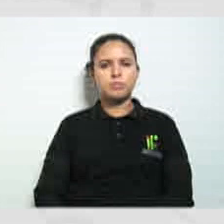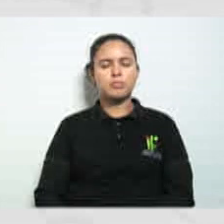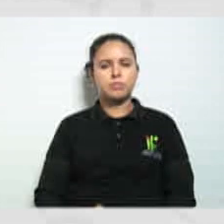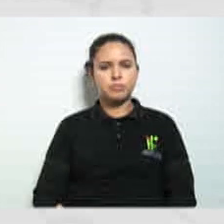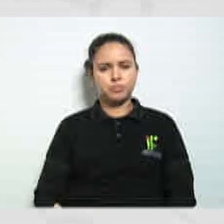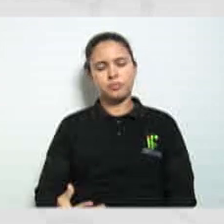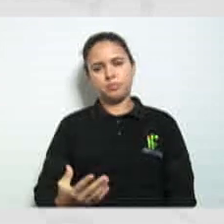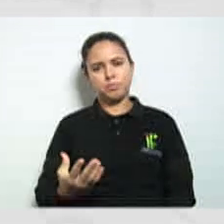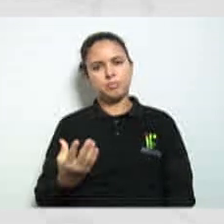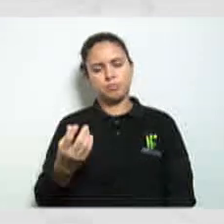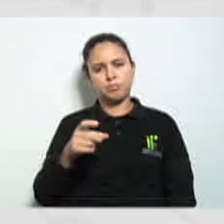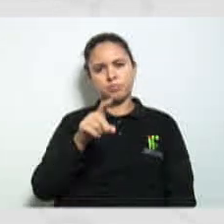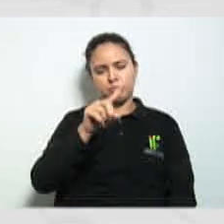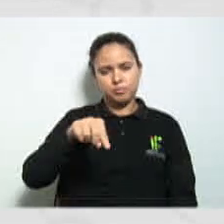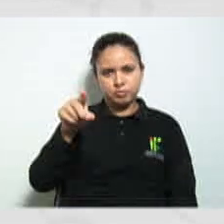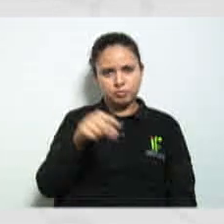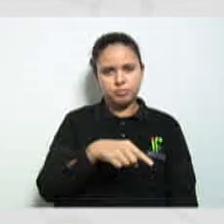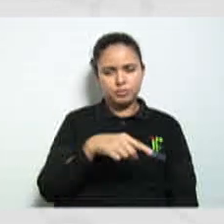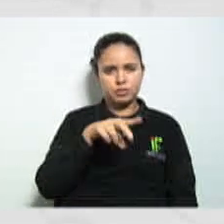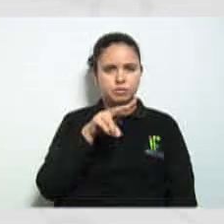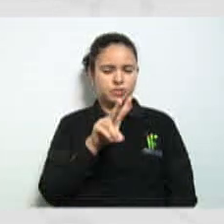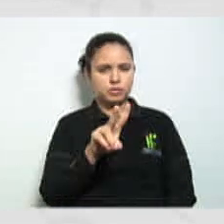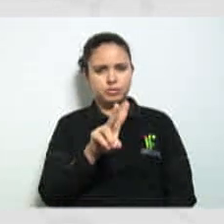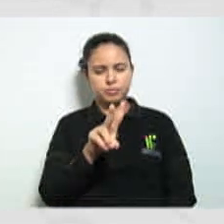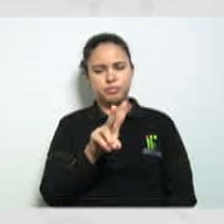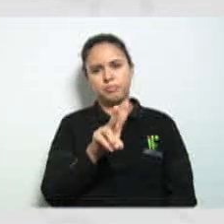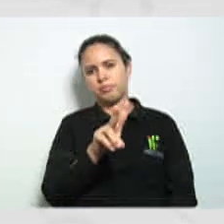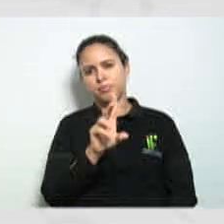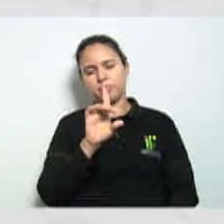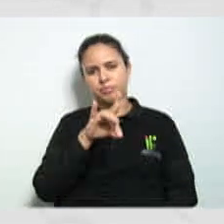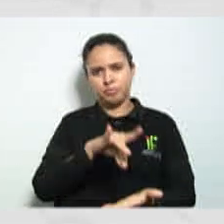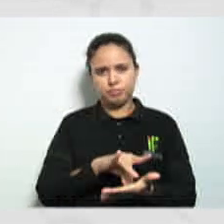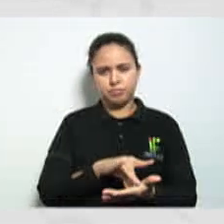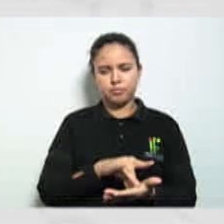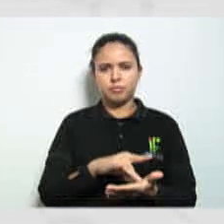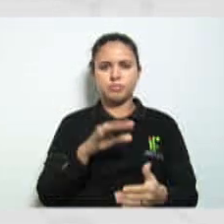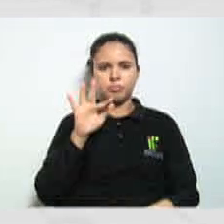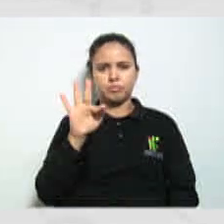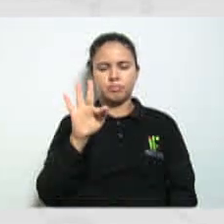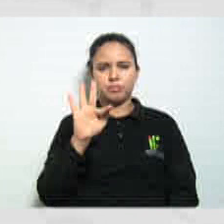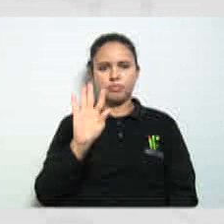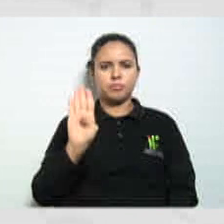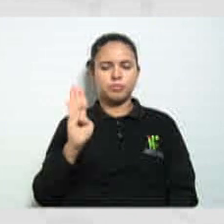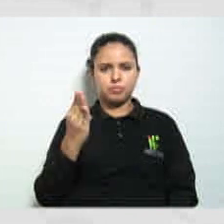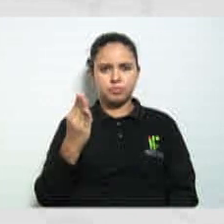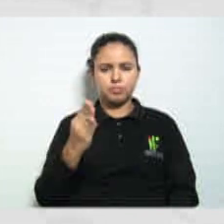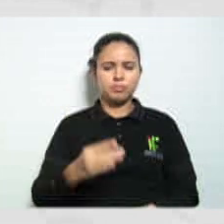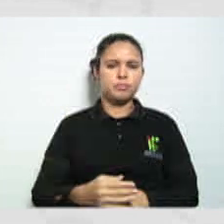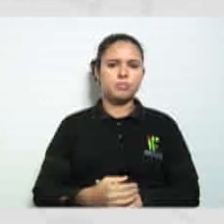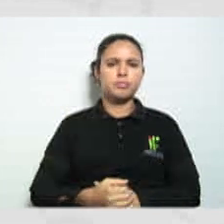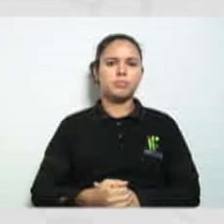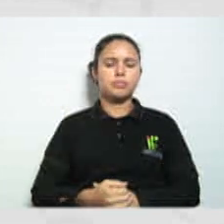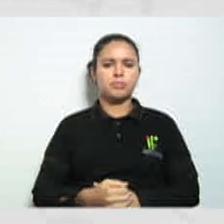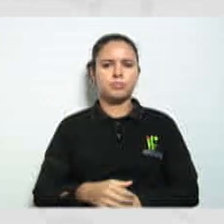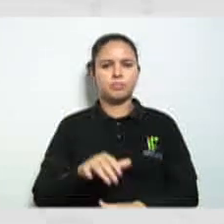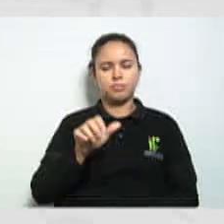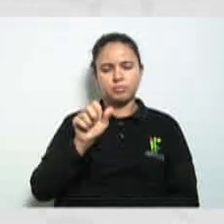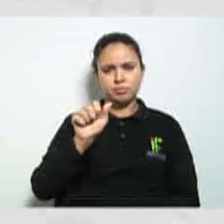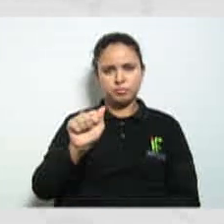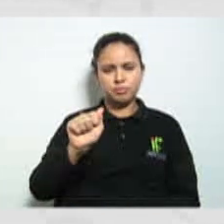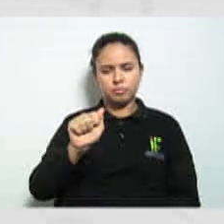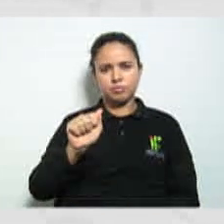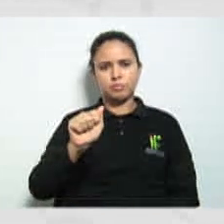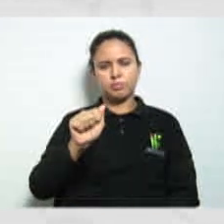Marque V para as assertivas verdadeiras e F com as falsas. A. A Lei número